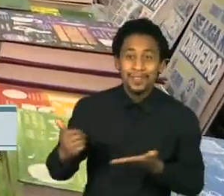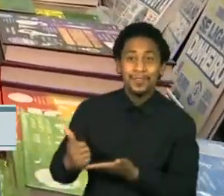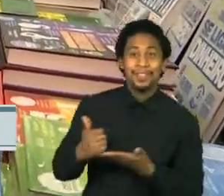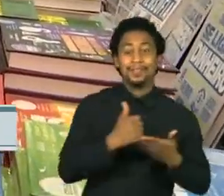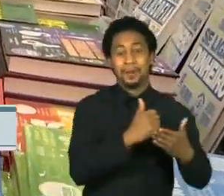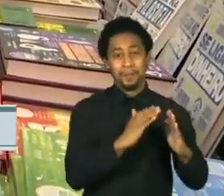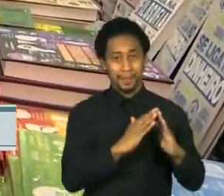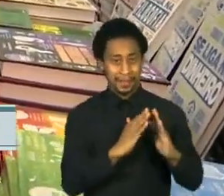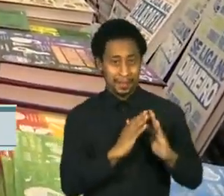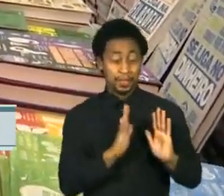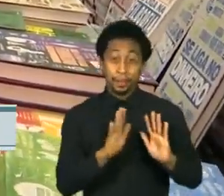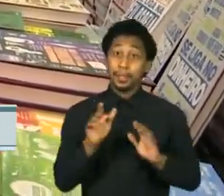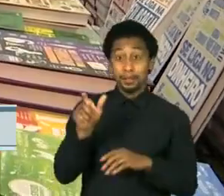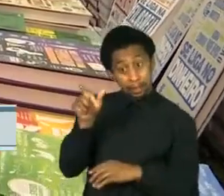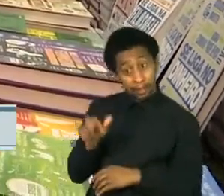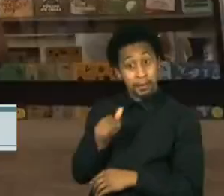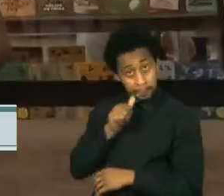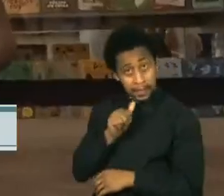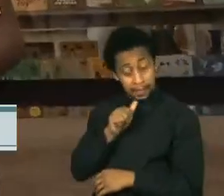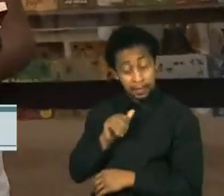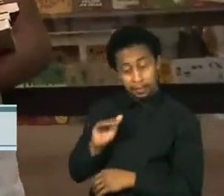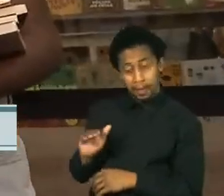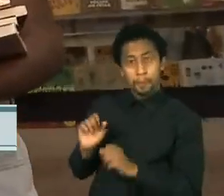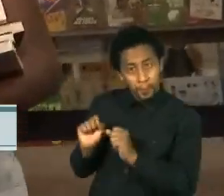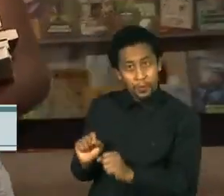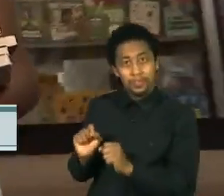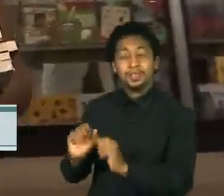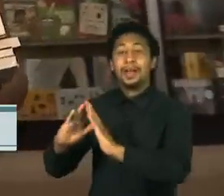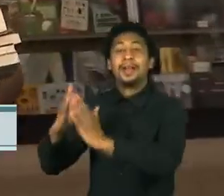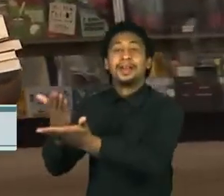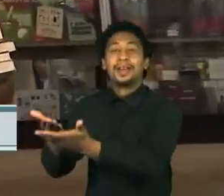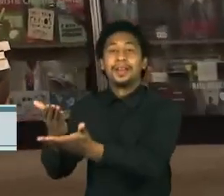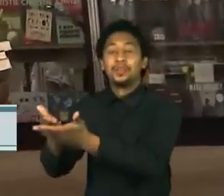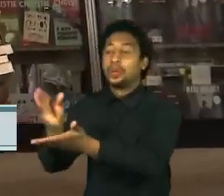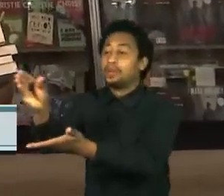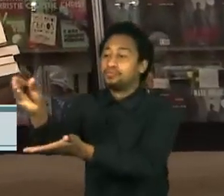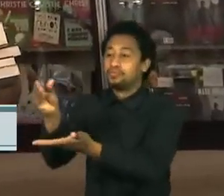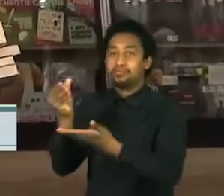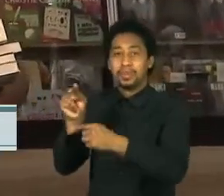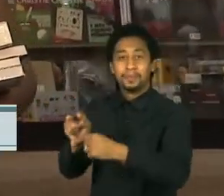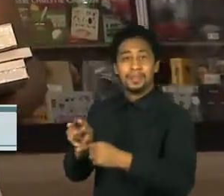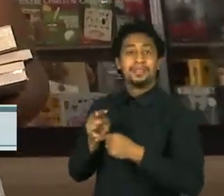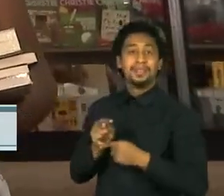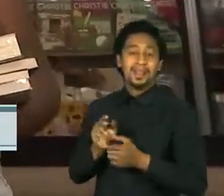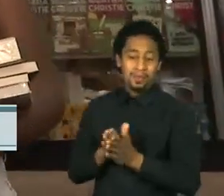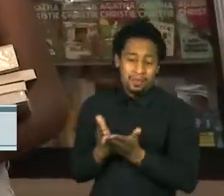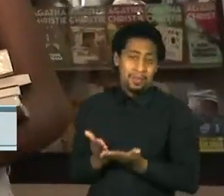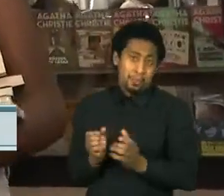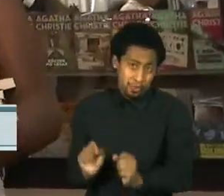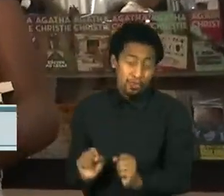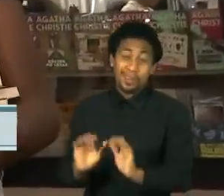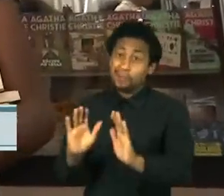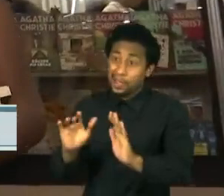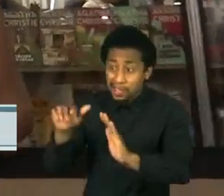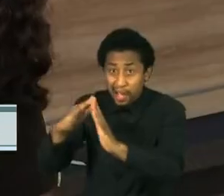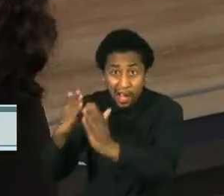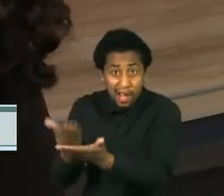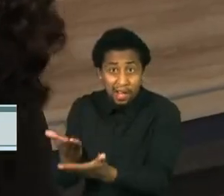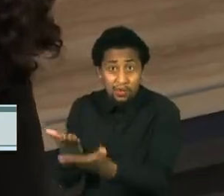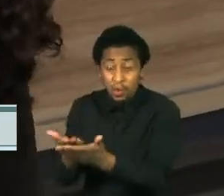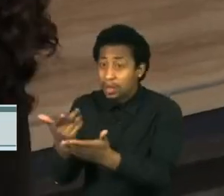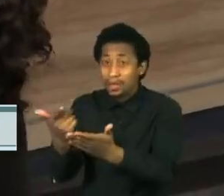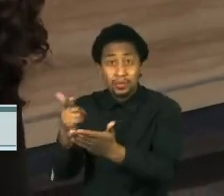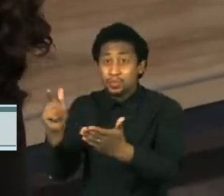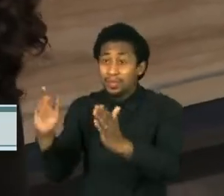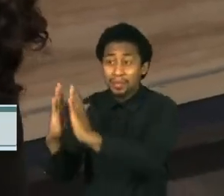que adora ler, pudesse pegar emprestado na escola. Só que o colégio onde ela estuda não tem biblioteca. É